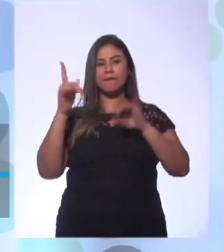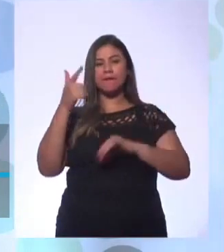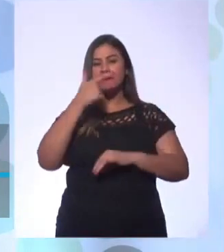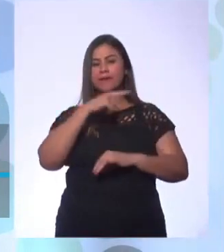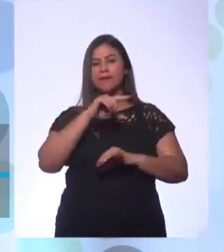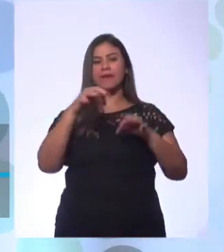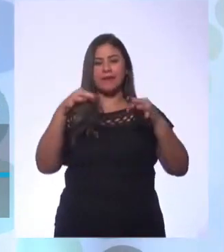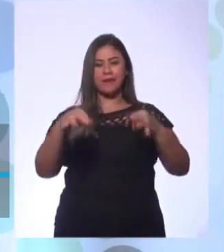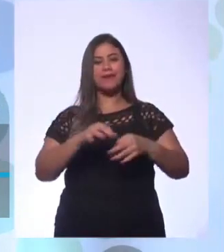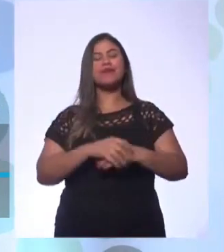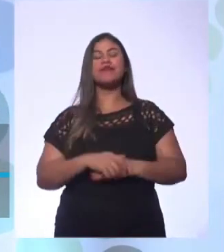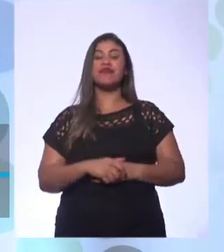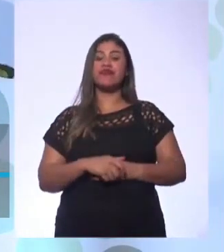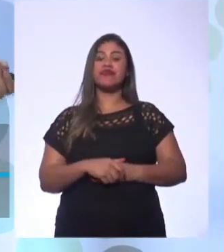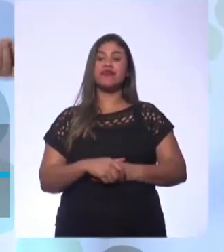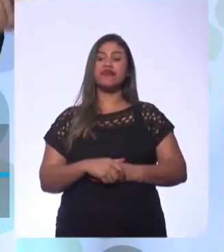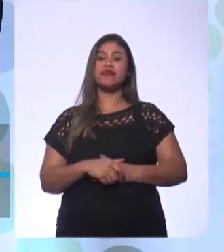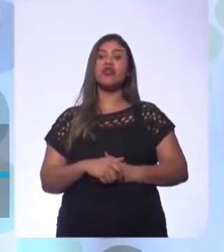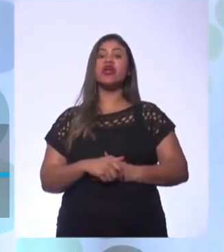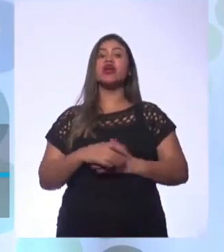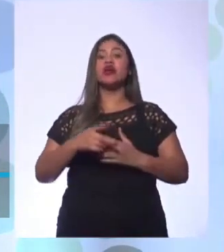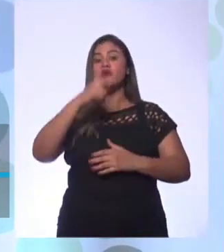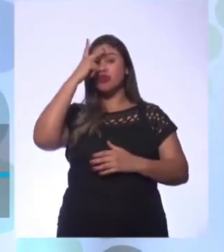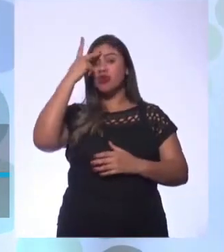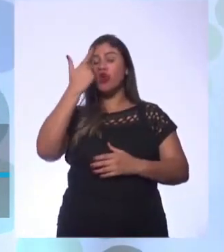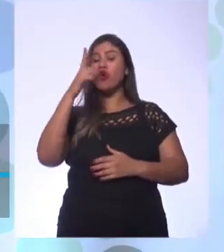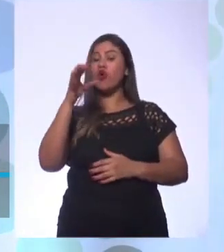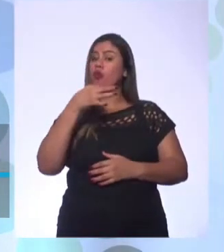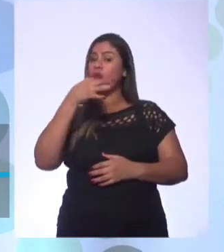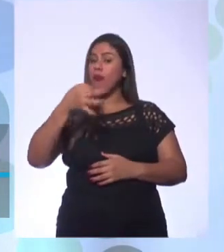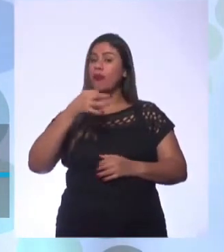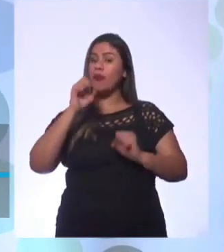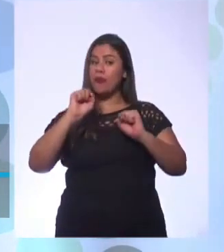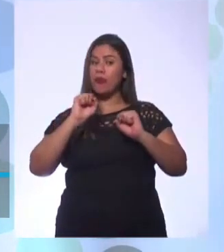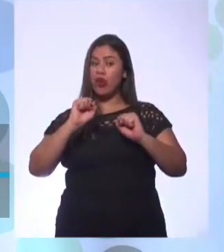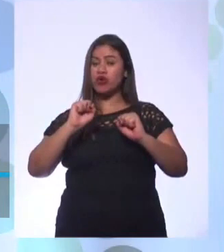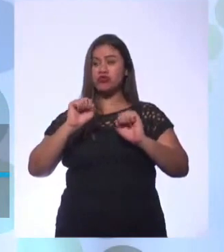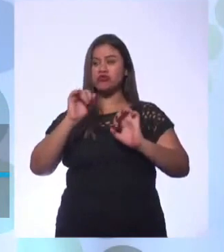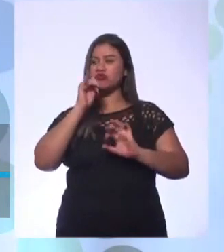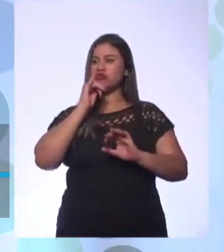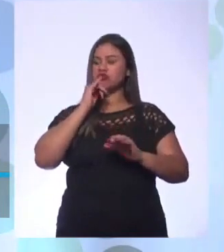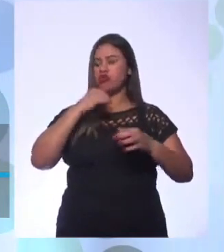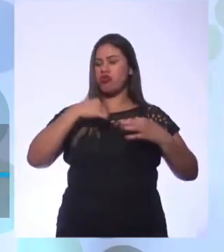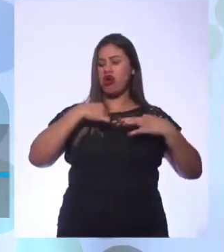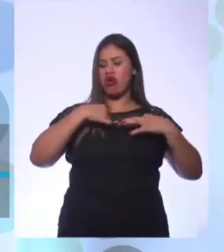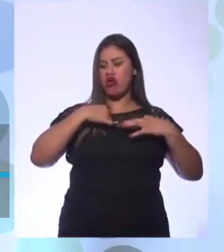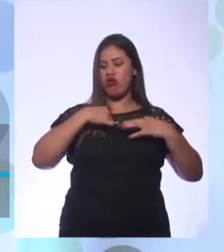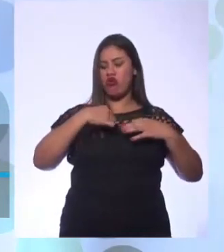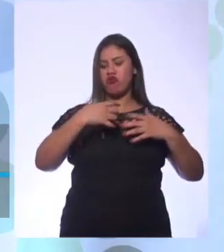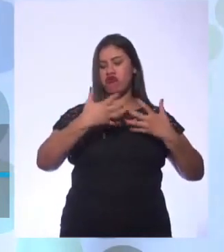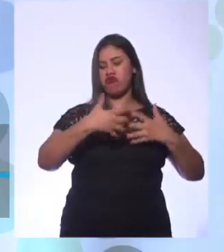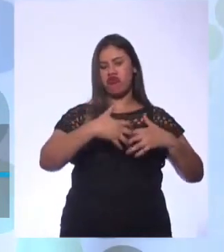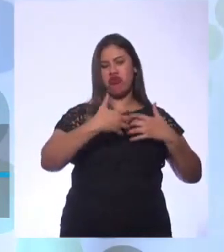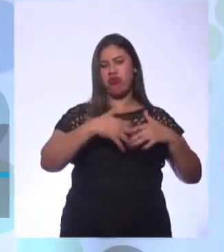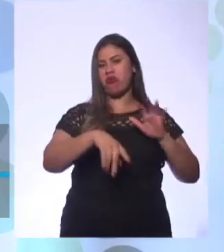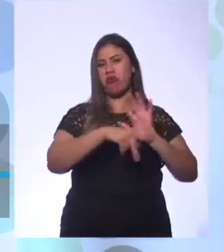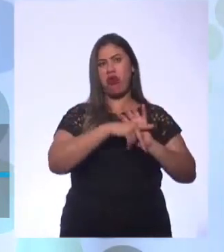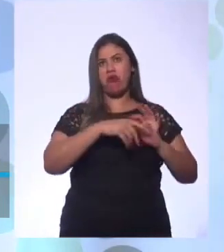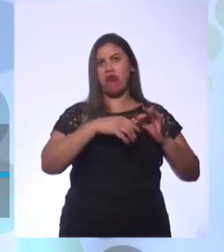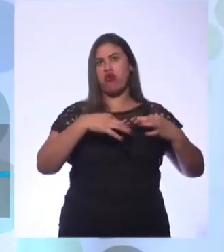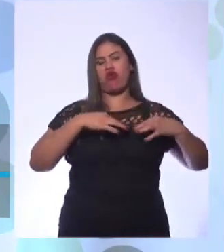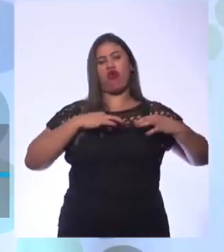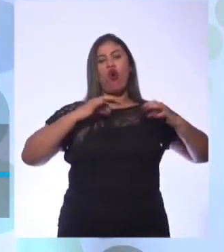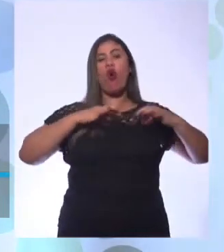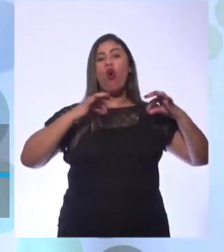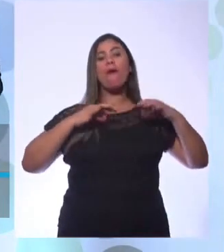forma possível. E às vezes a pessoa vai poder, inclusive, opinar fora da sua área. Então, às vezes você tem lá um